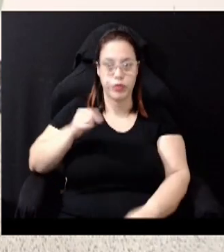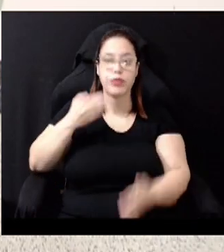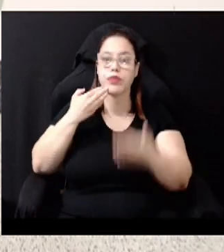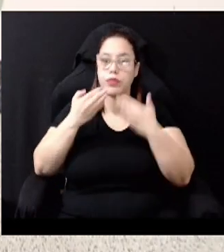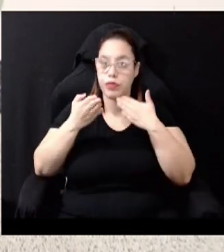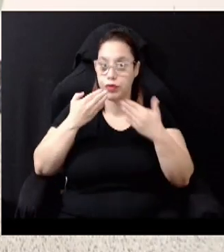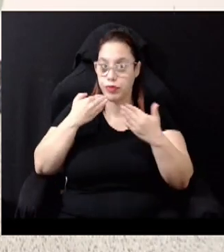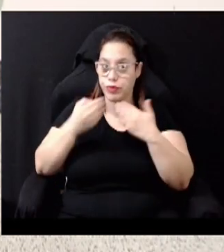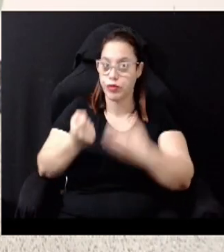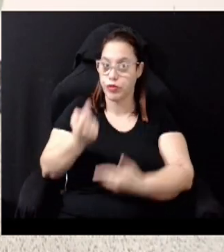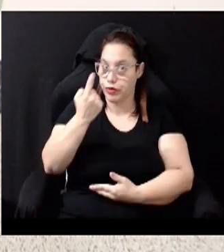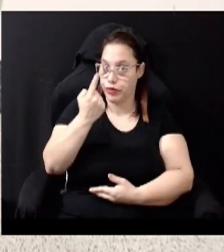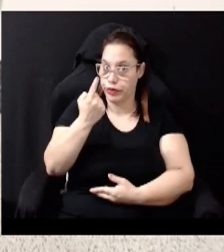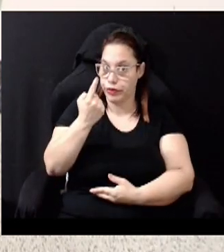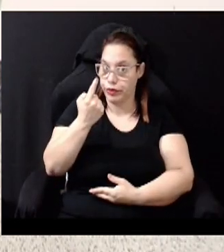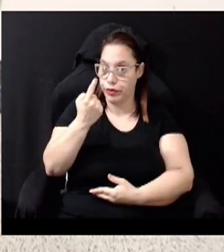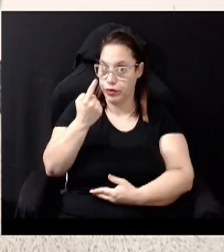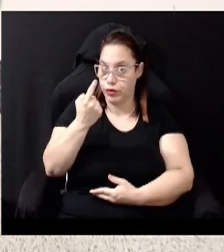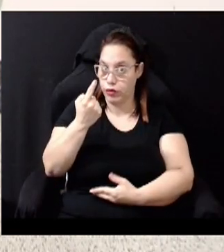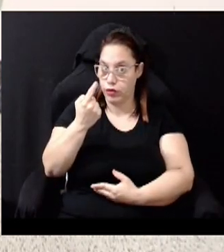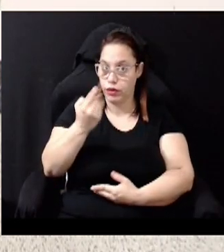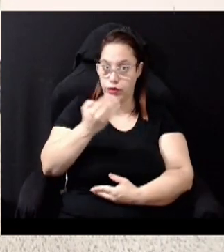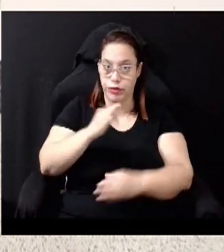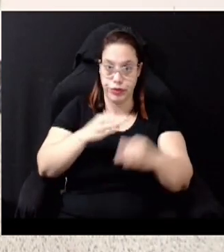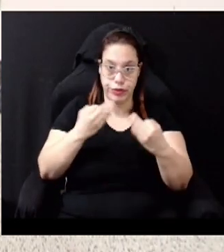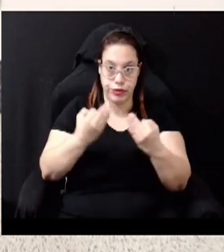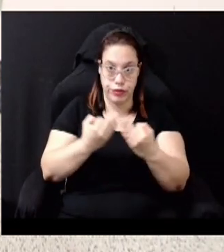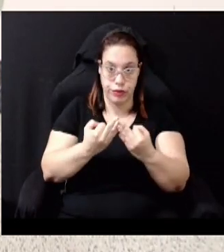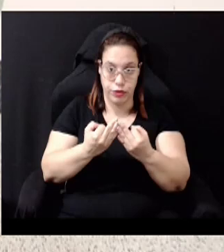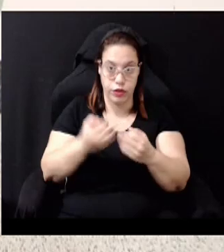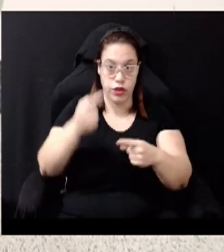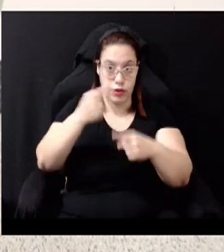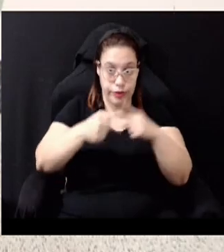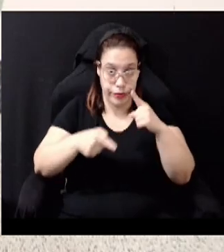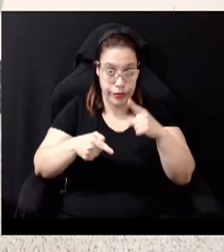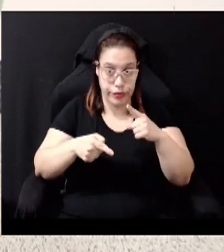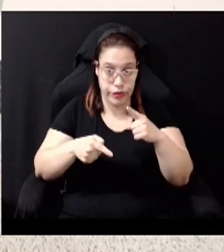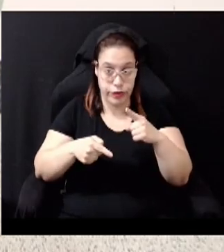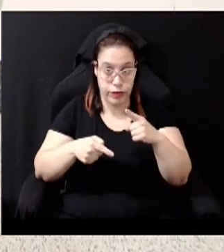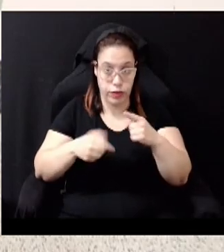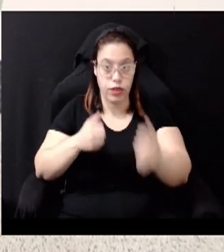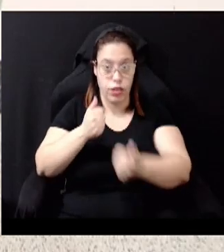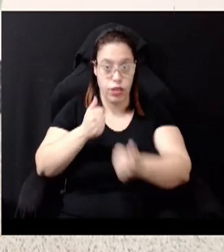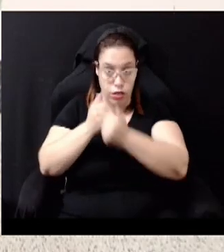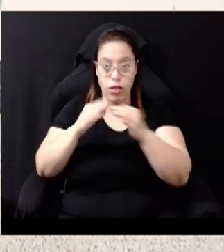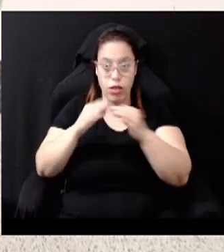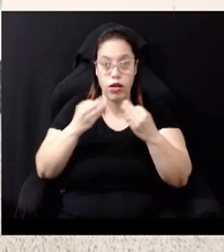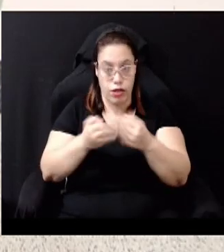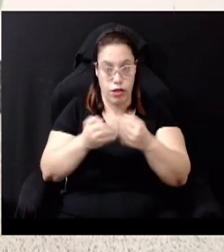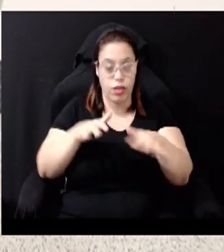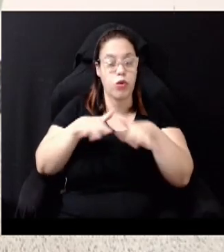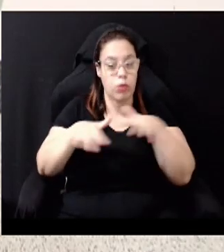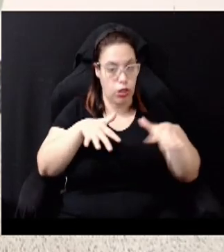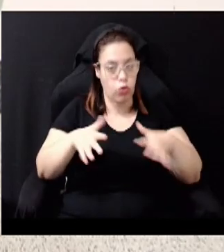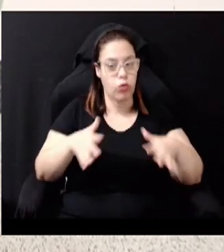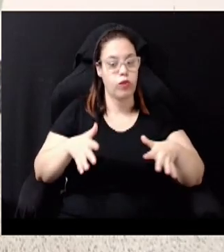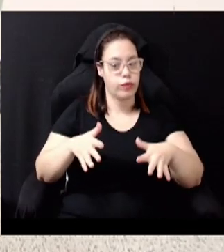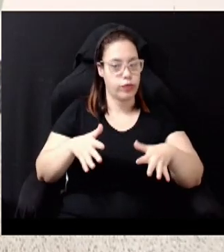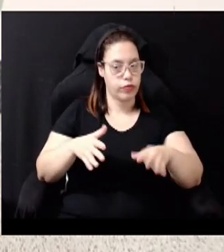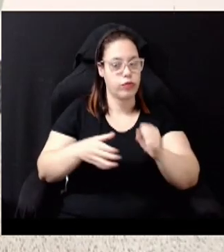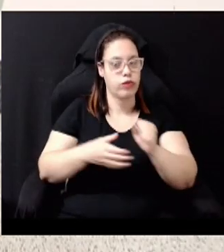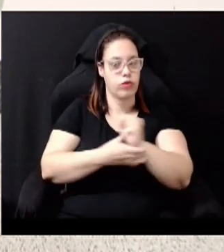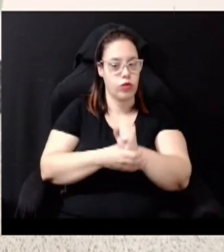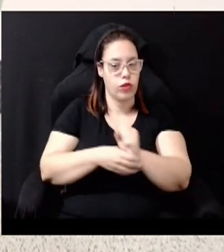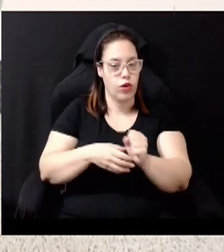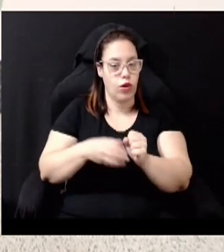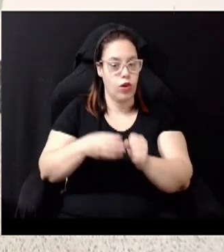Primeiro, conversar com as famílias da proibição. Então eu preciso também do apoio da família nesse momento, de que garanta que seu filho não venha com o